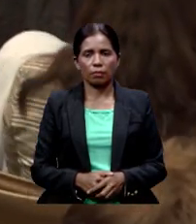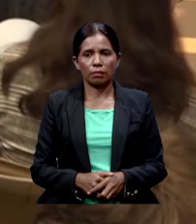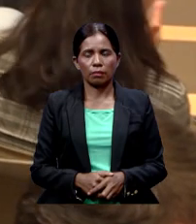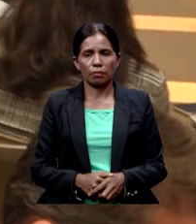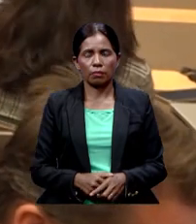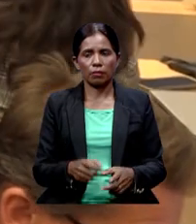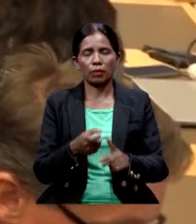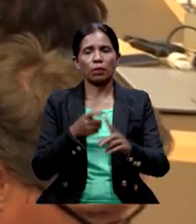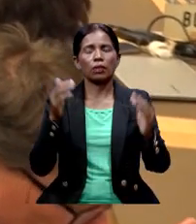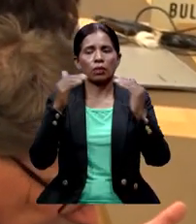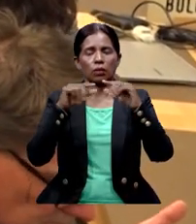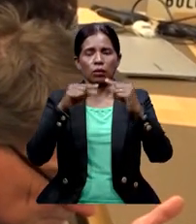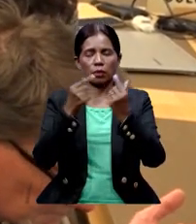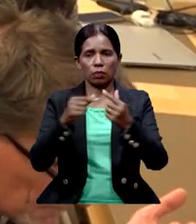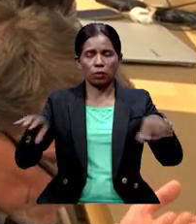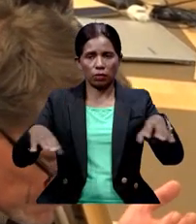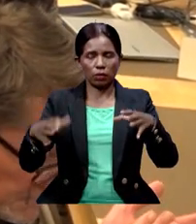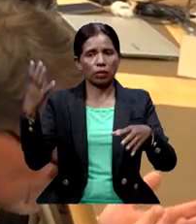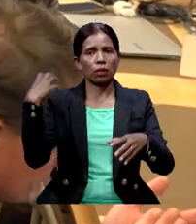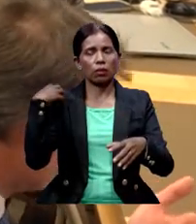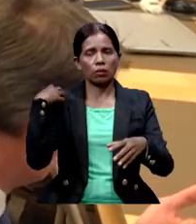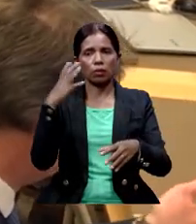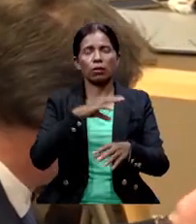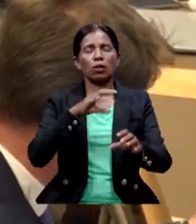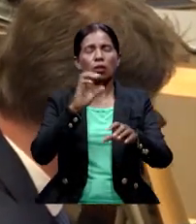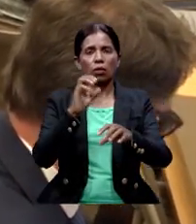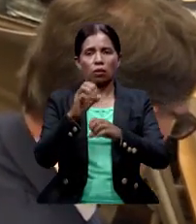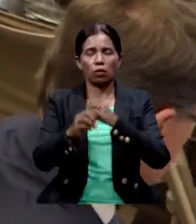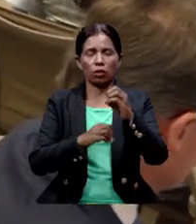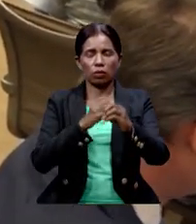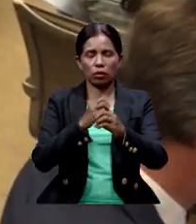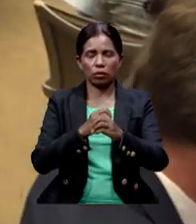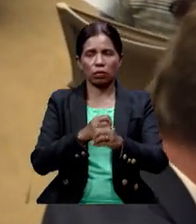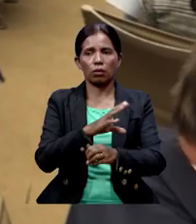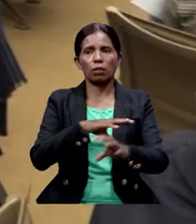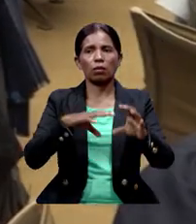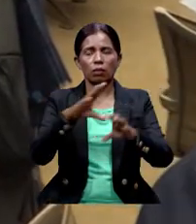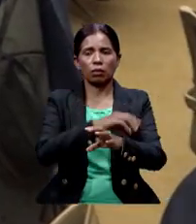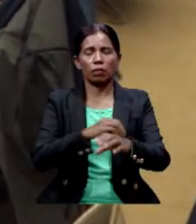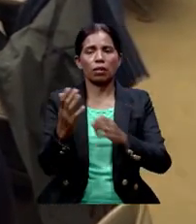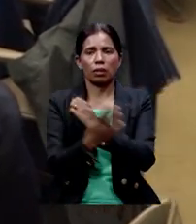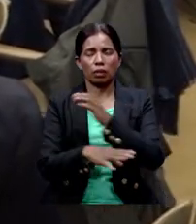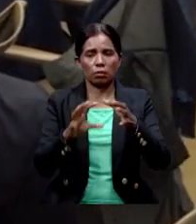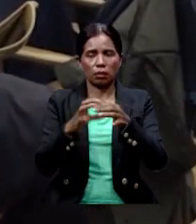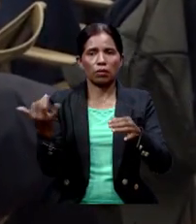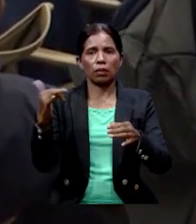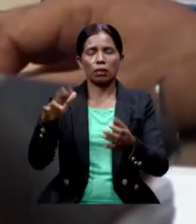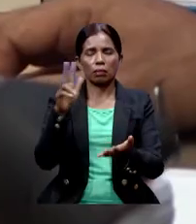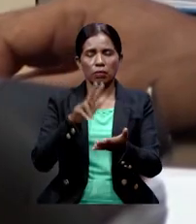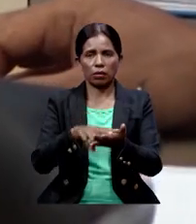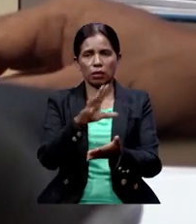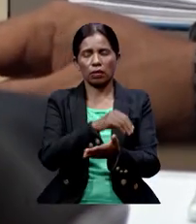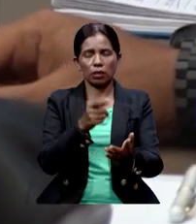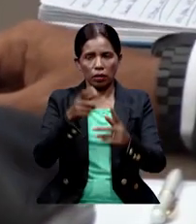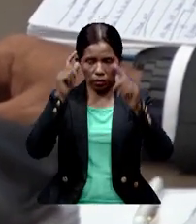Lihu se encontra o Grupo Trabalho e Edifício Organização Mundial Comércio e Genebra, Quintané. Nação-membro se aprova na pacote de adesão